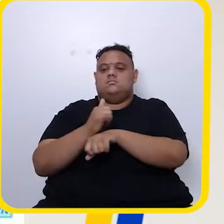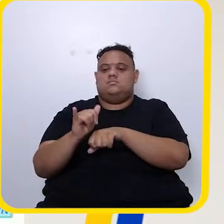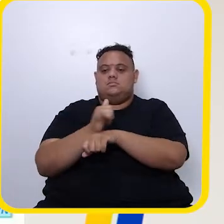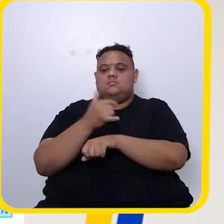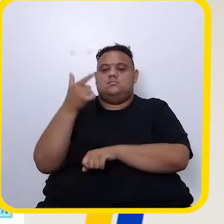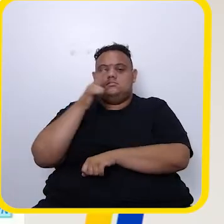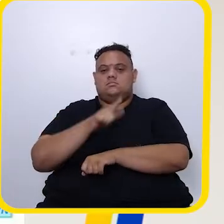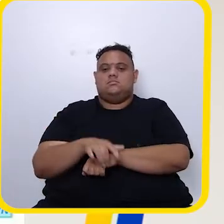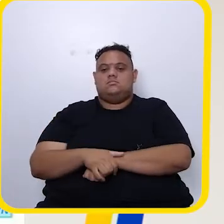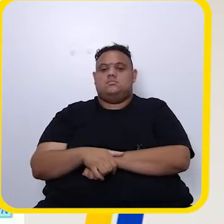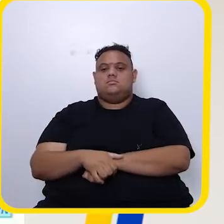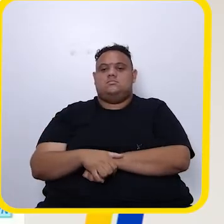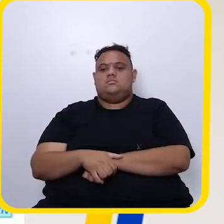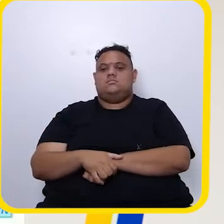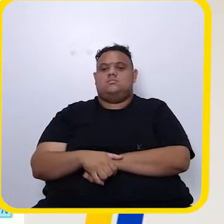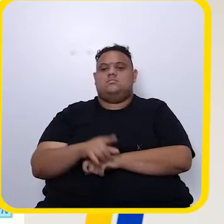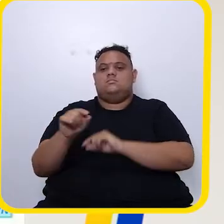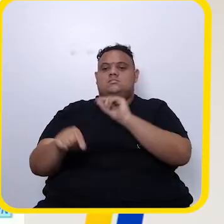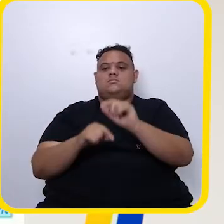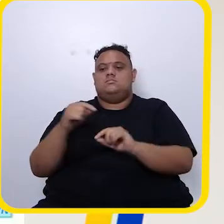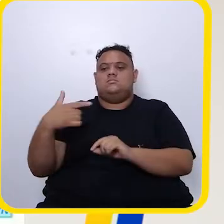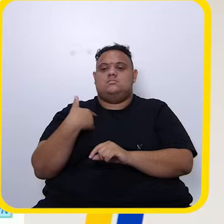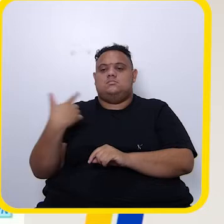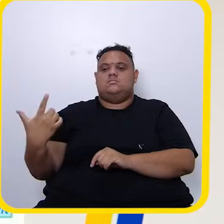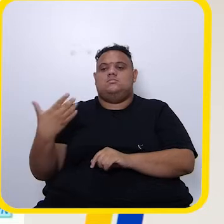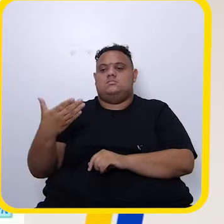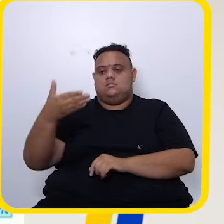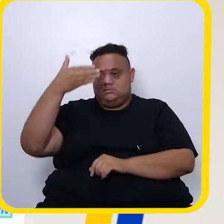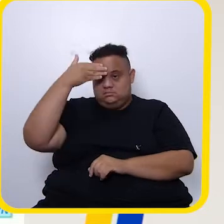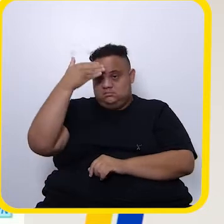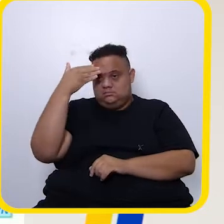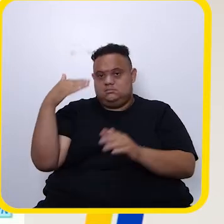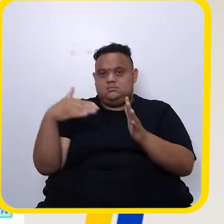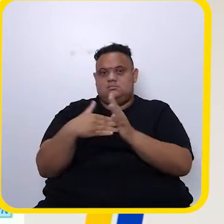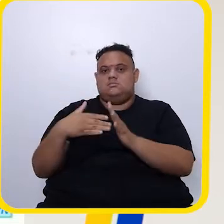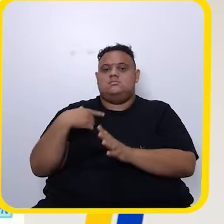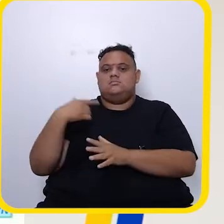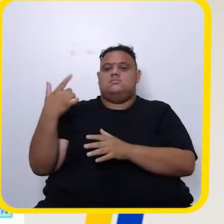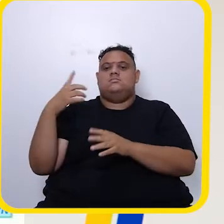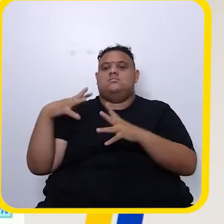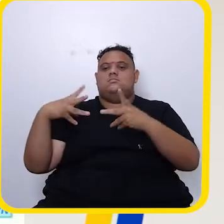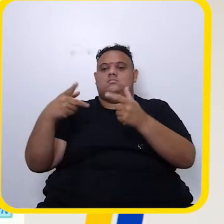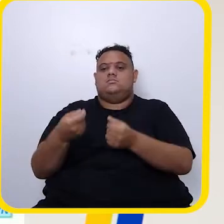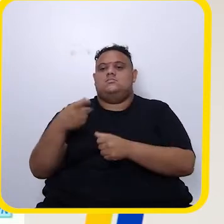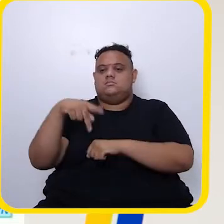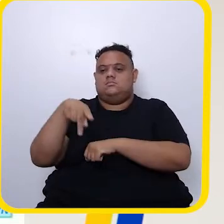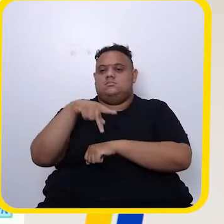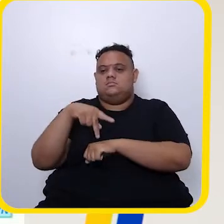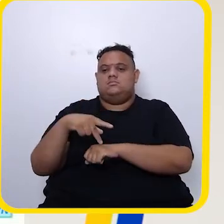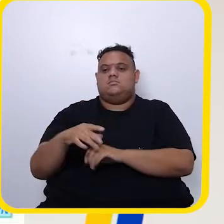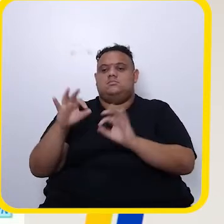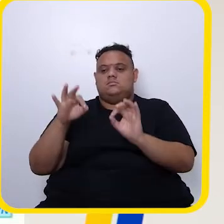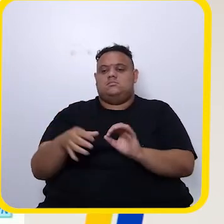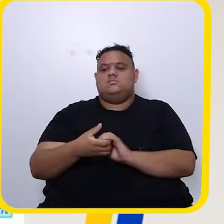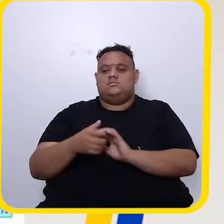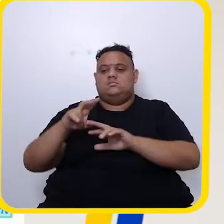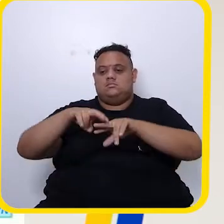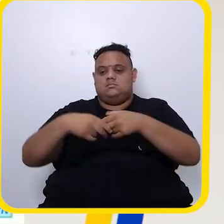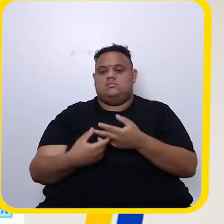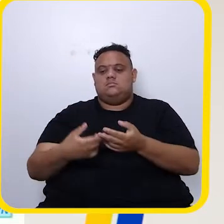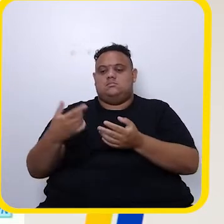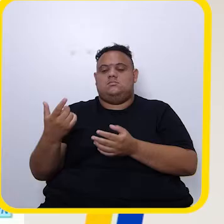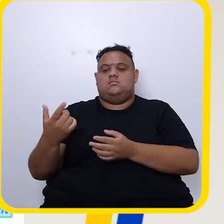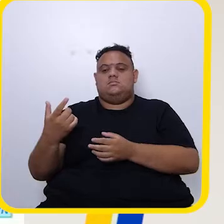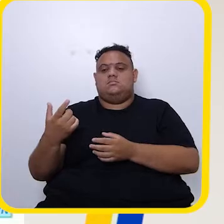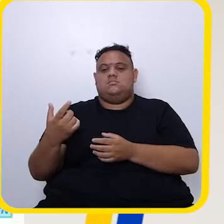formando estratégias de guerrilhas a partir da Serra Maestra até dar conta de todo o país, né? Então, por